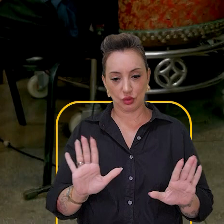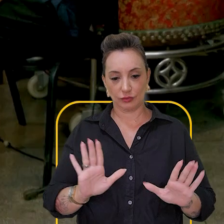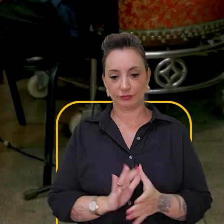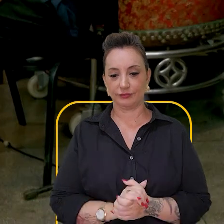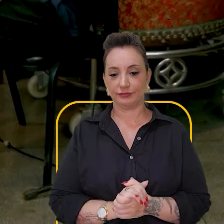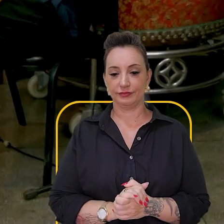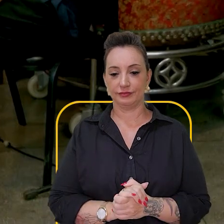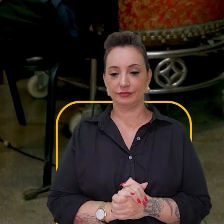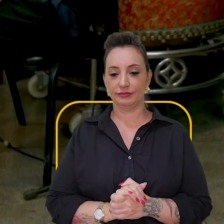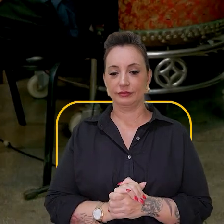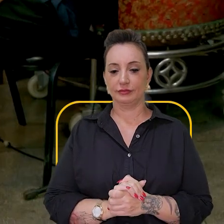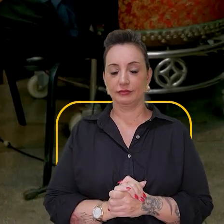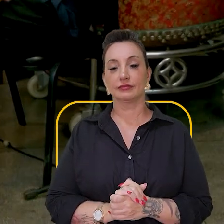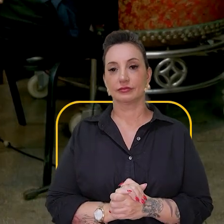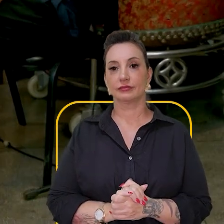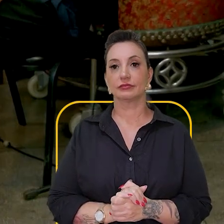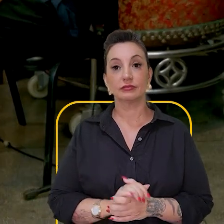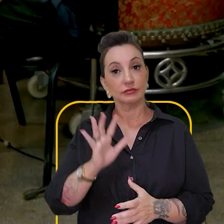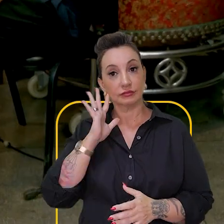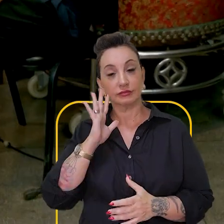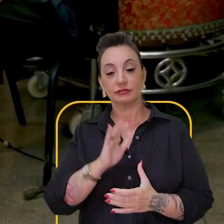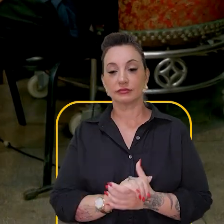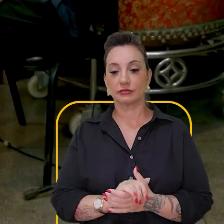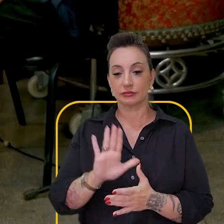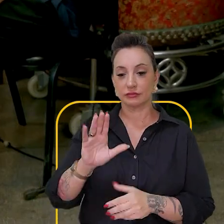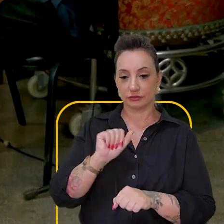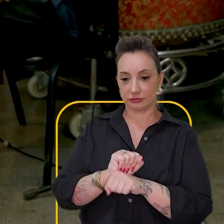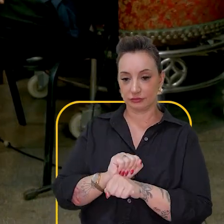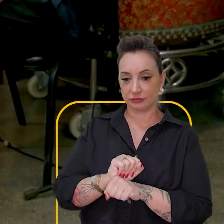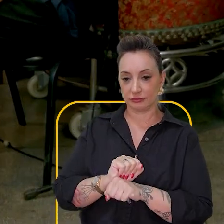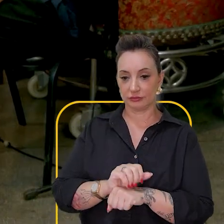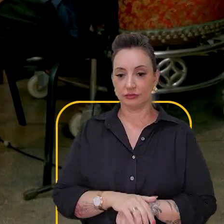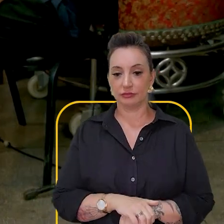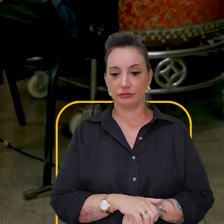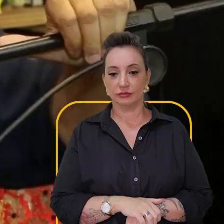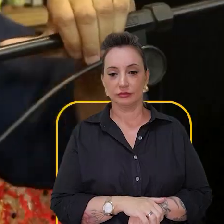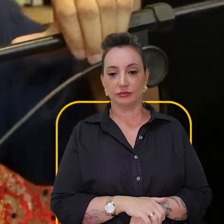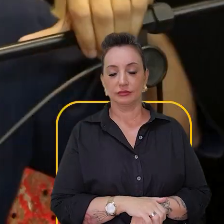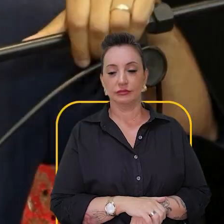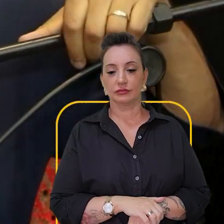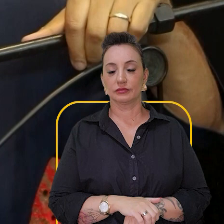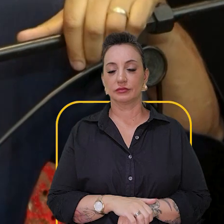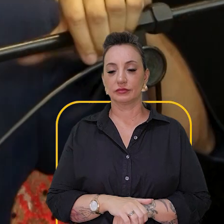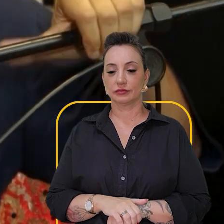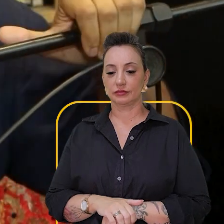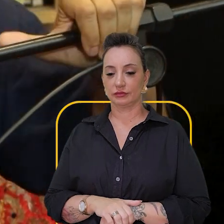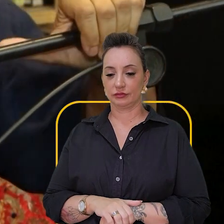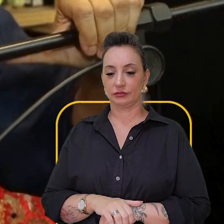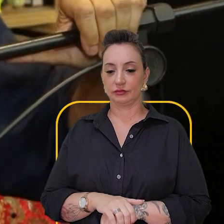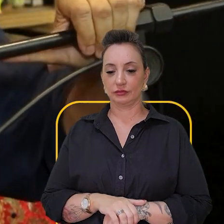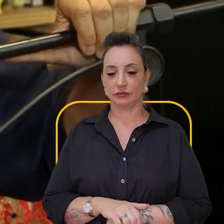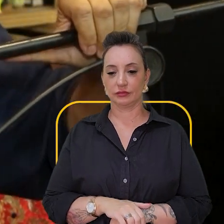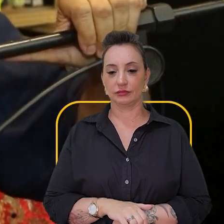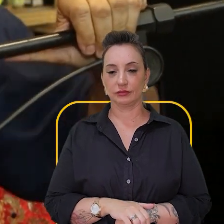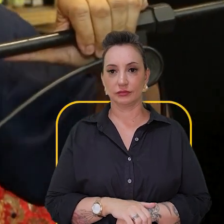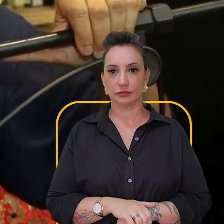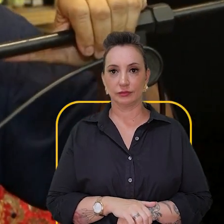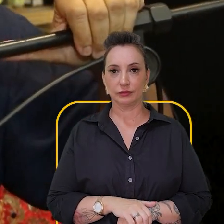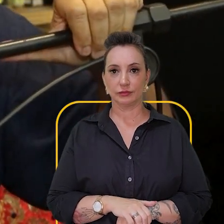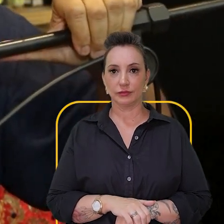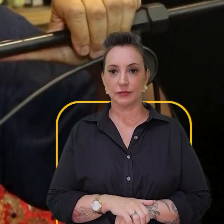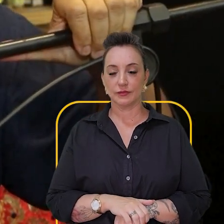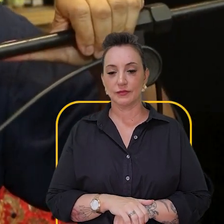da aula mesmo eu foi uma opção minha me dedicar só só wiar o wium mas eu fico pensando aqui se fu